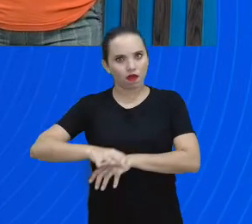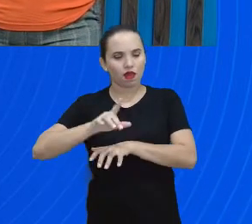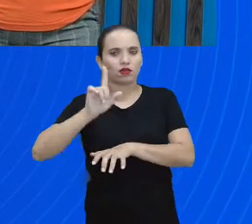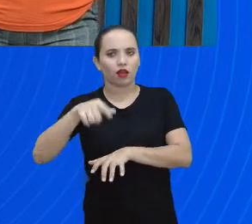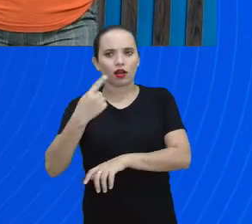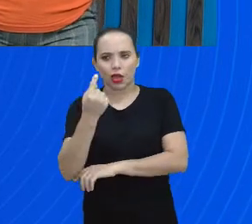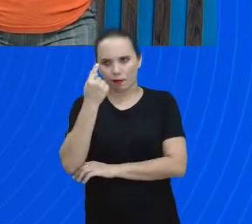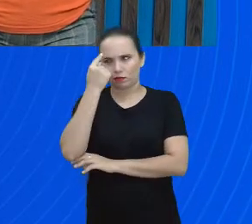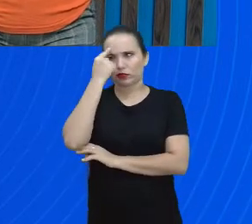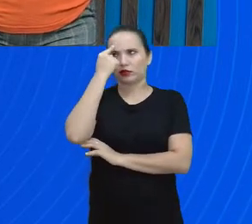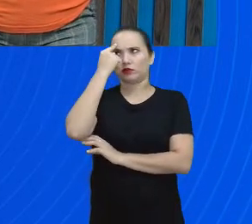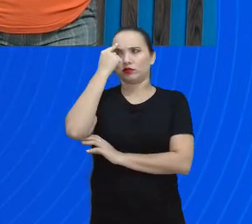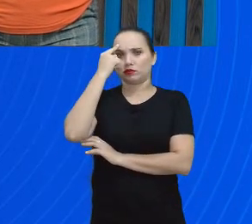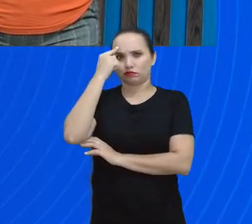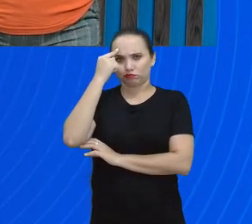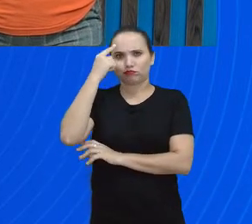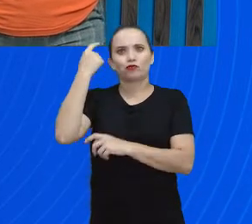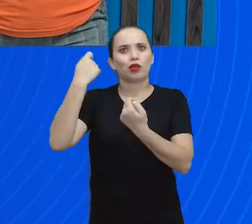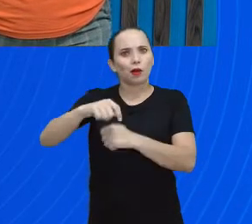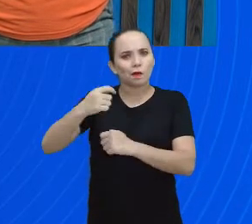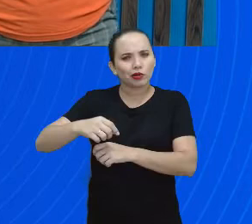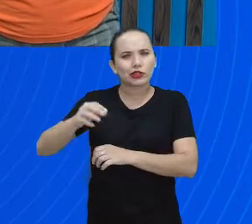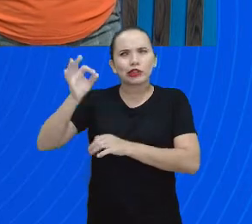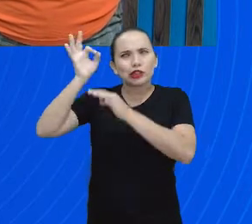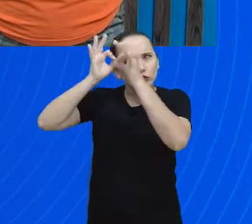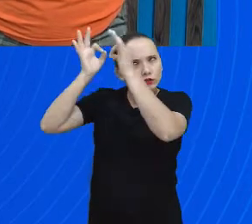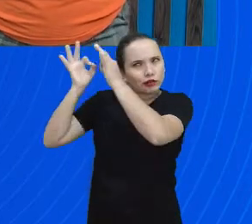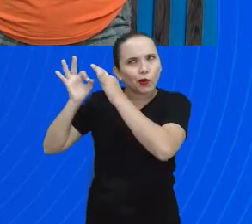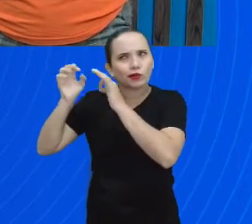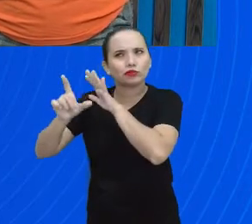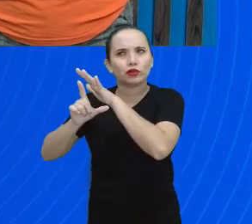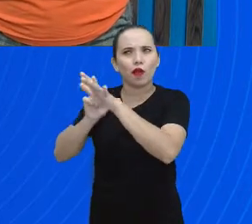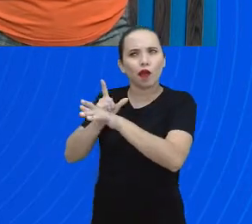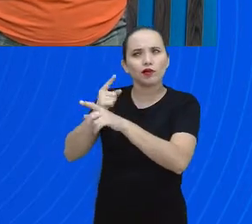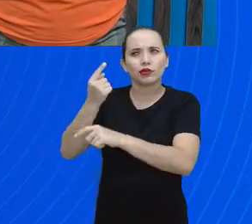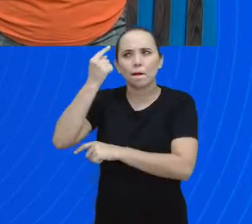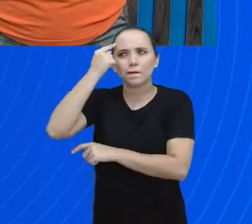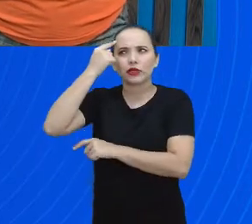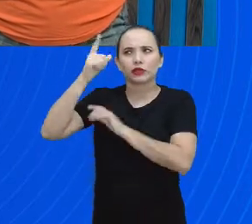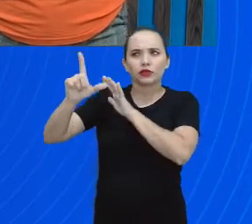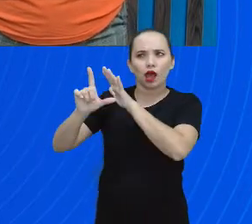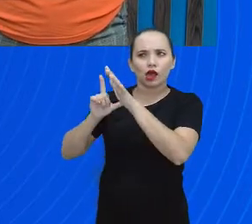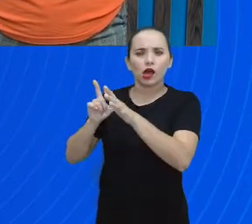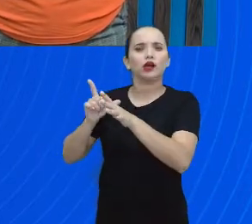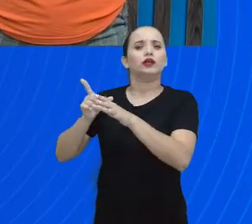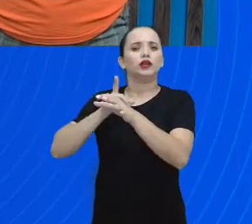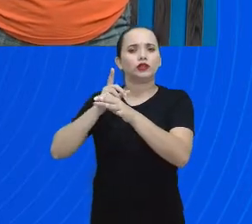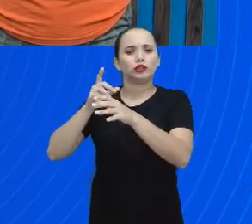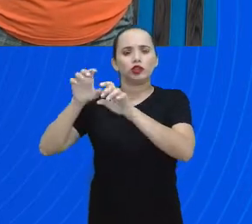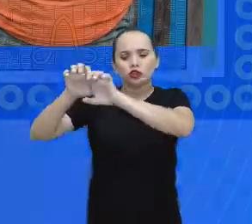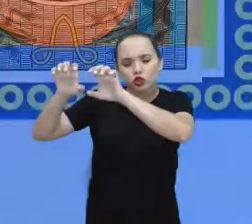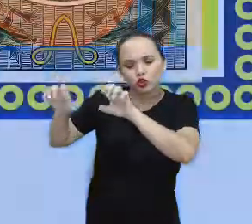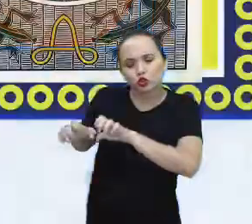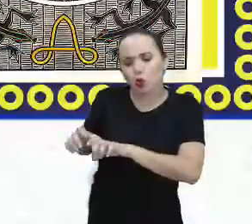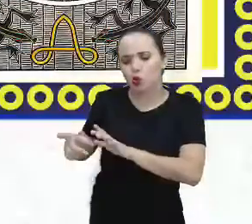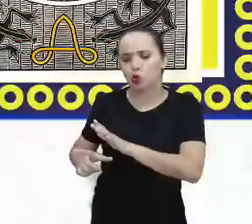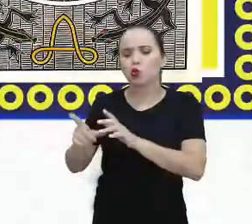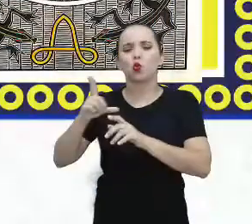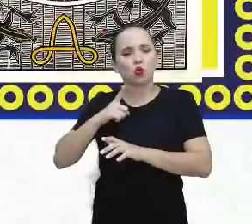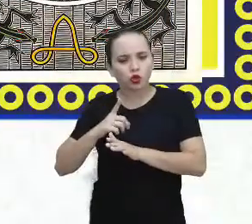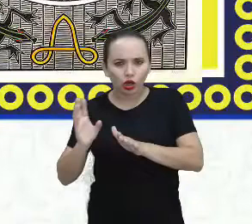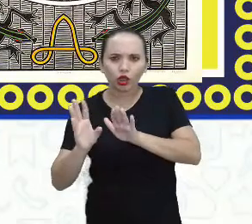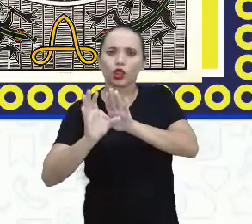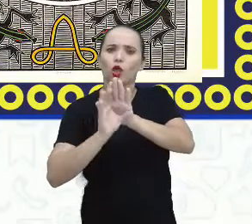arte pensada, ela é organizada, ela é estruturada, ela tem todo um conceito, né?